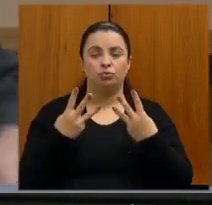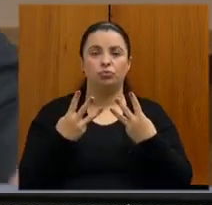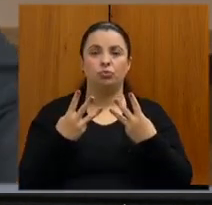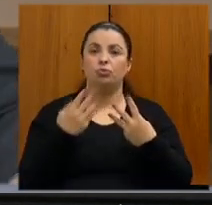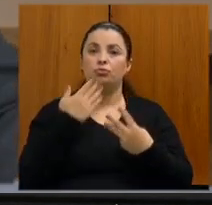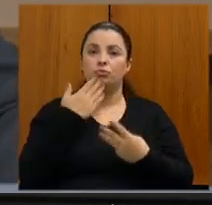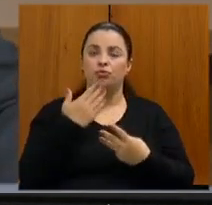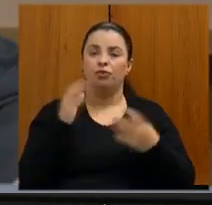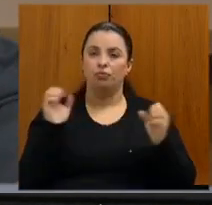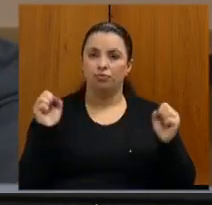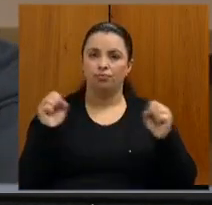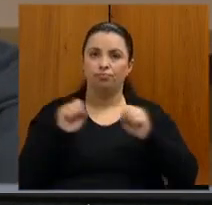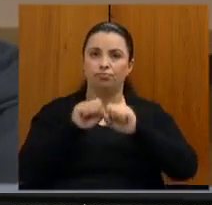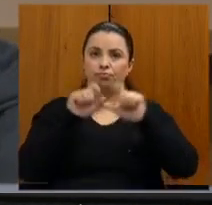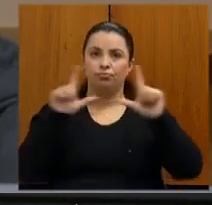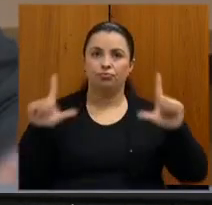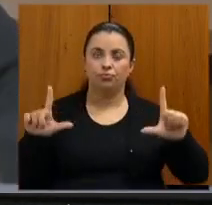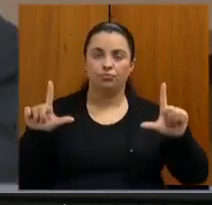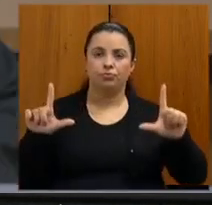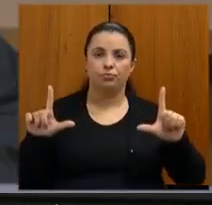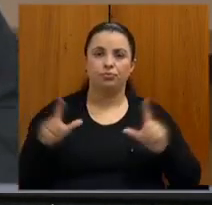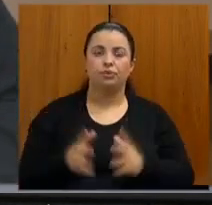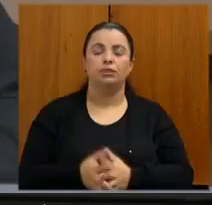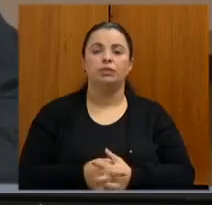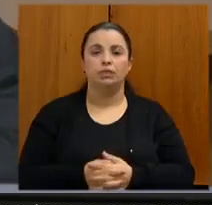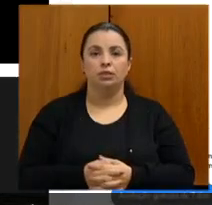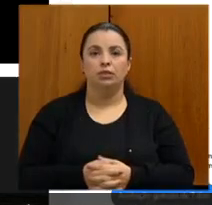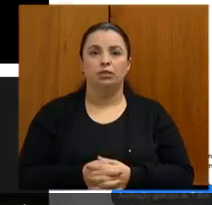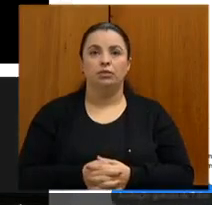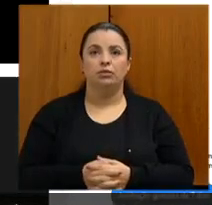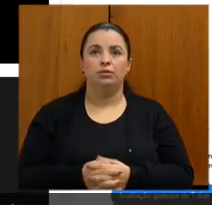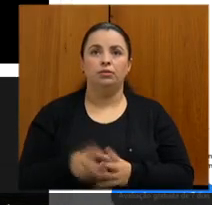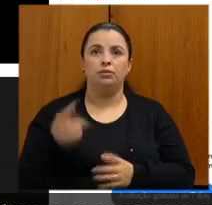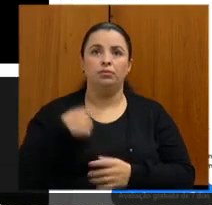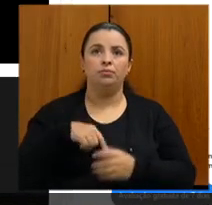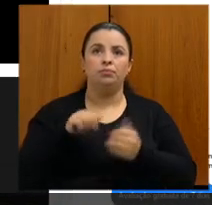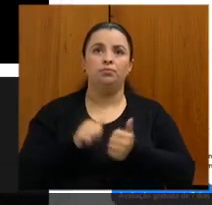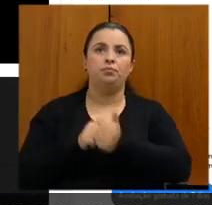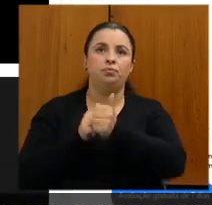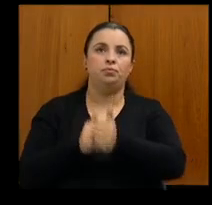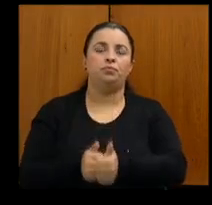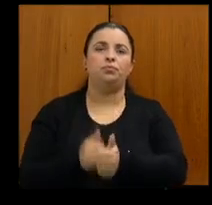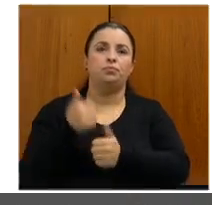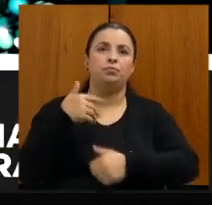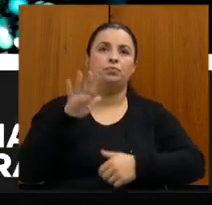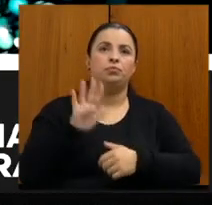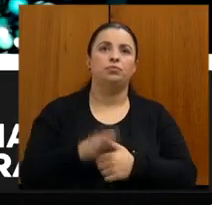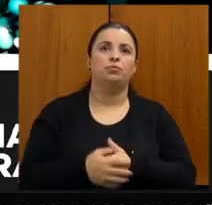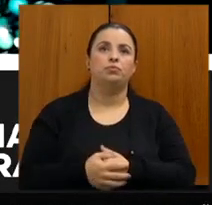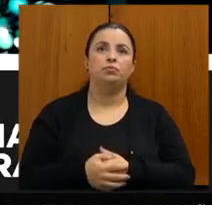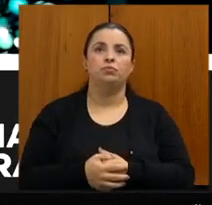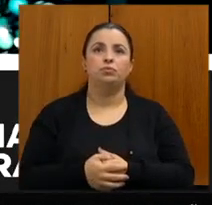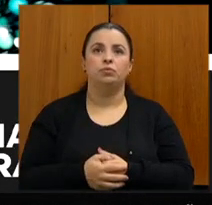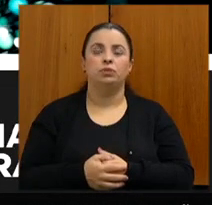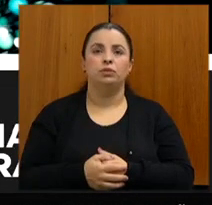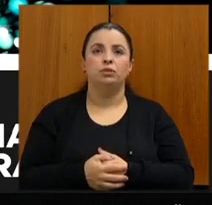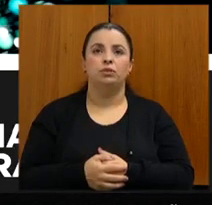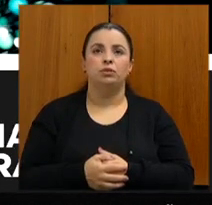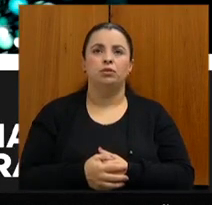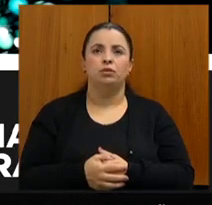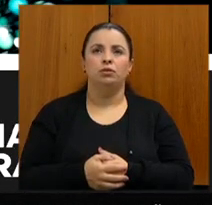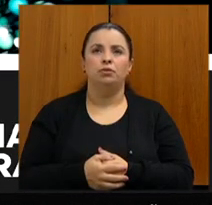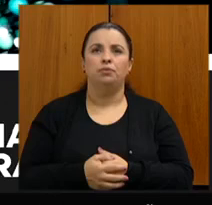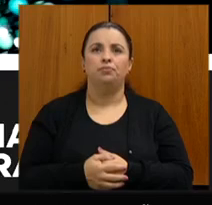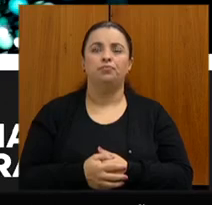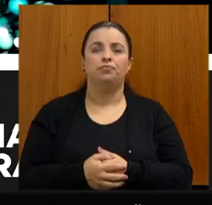que coloque no ar isso para que possamos acompanhar mais então